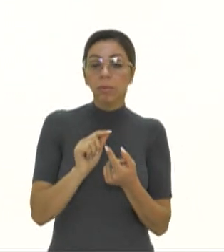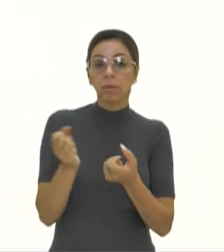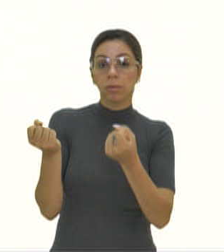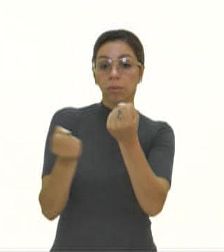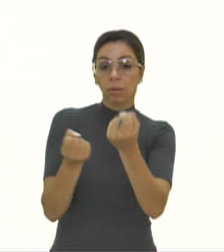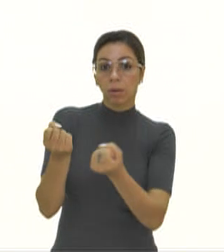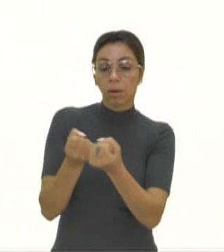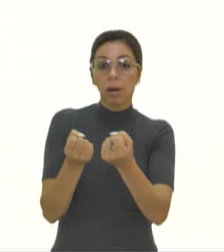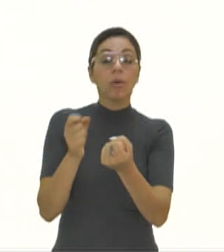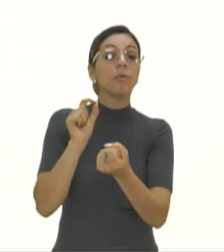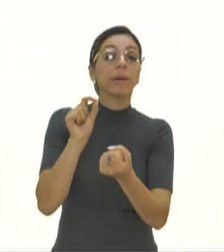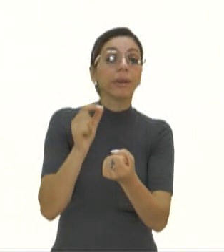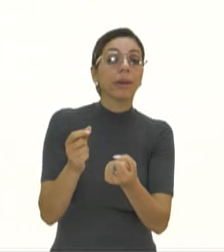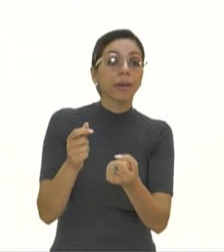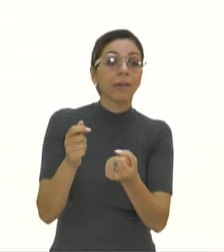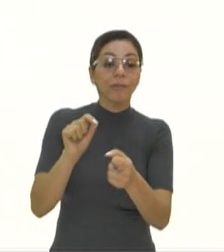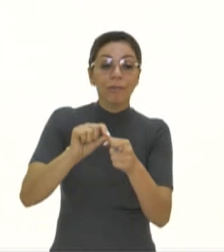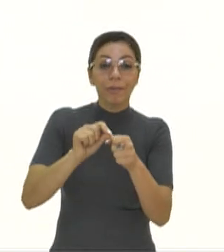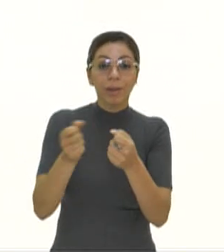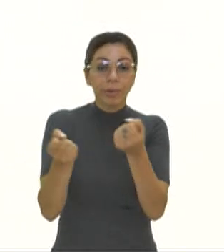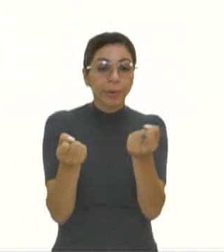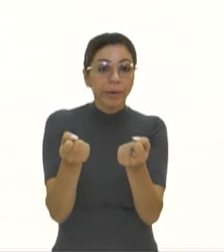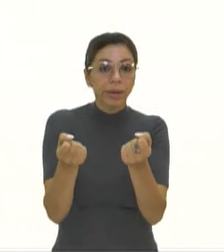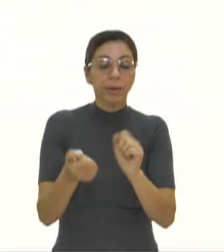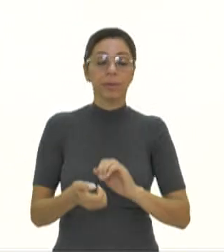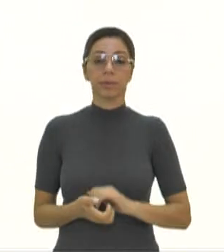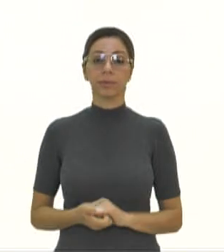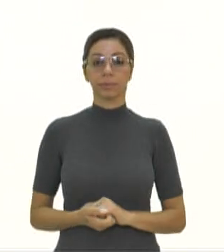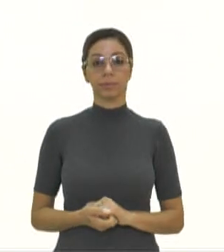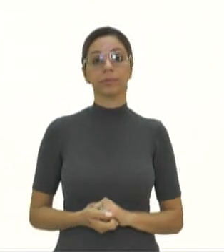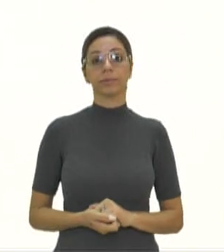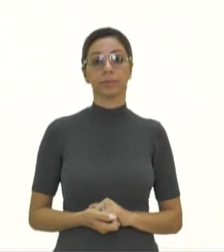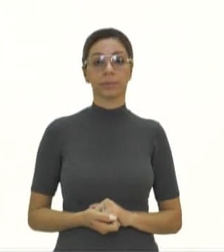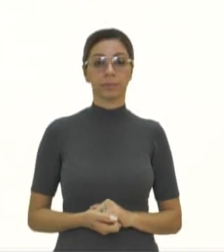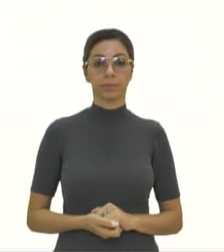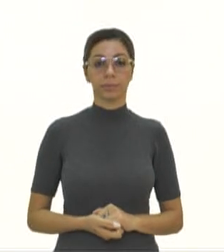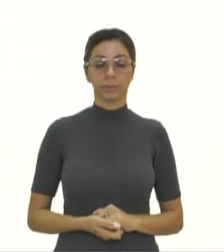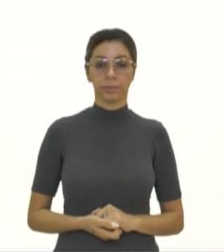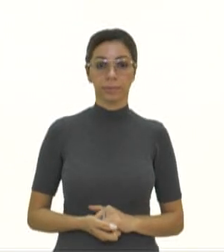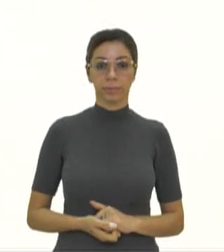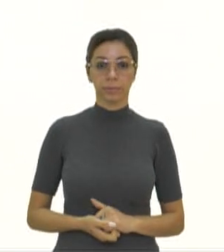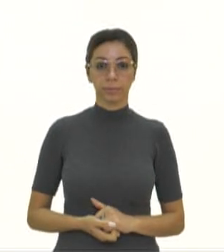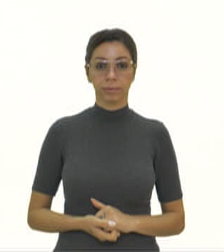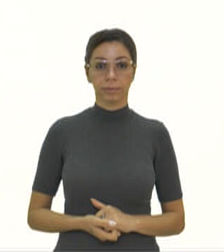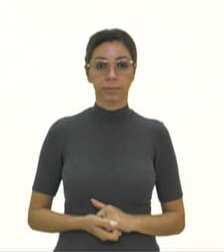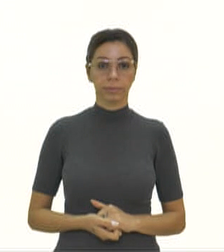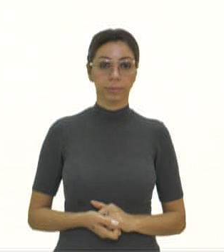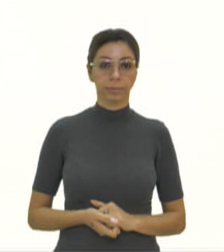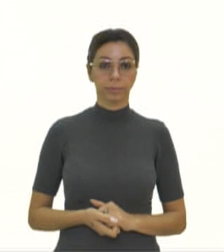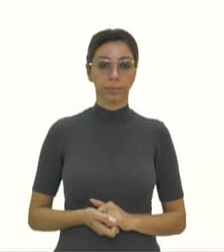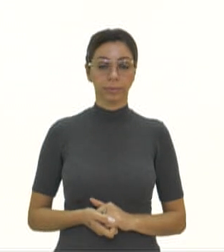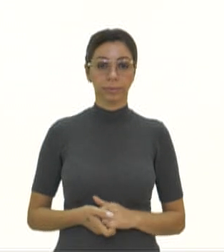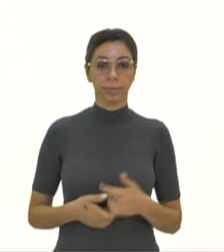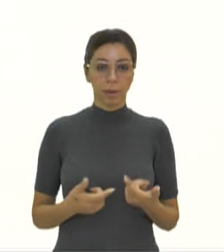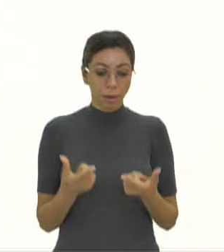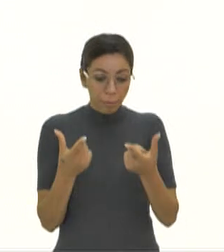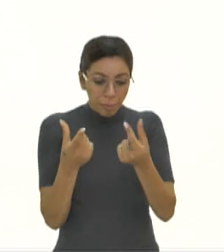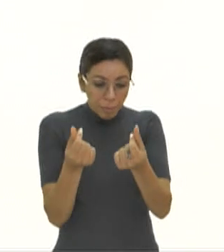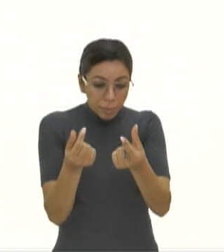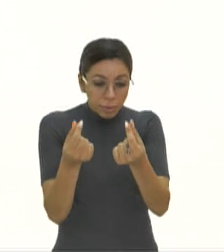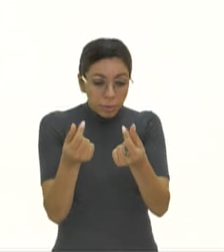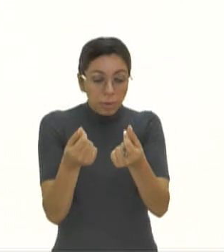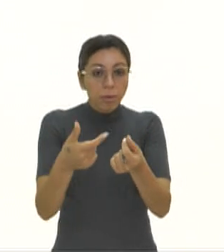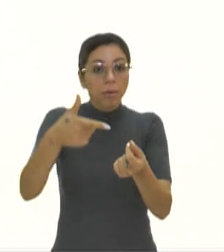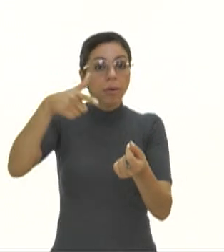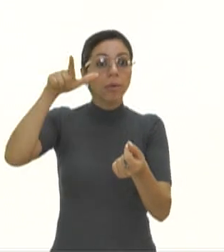carro. And a lot of money yesterday in a mauve dress. And muito dinheiro ontem em